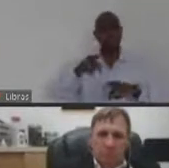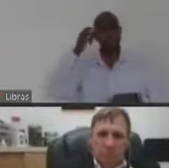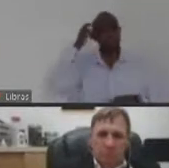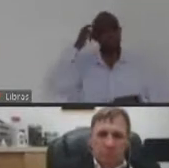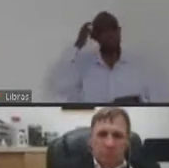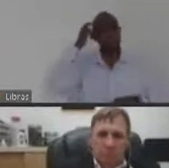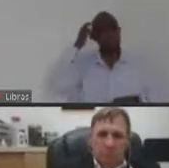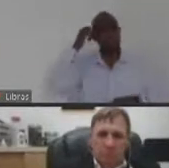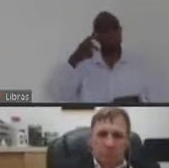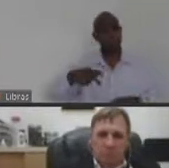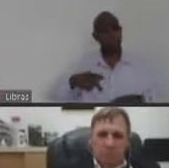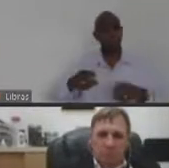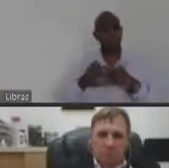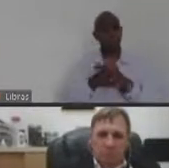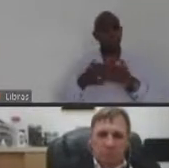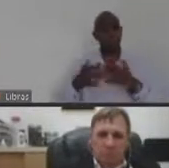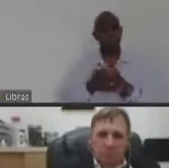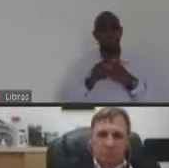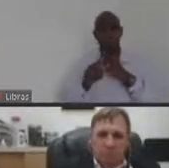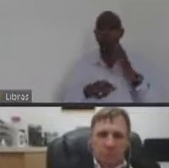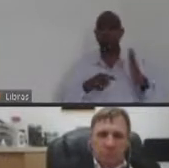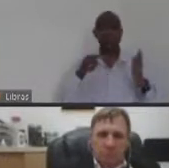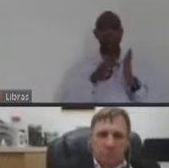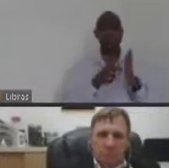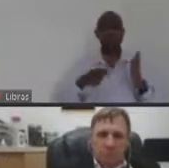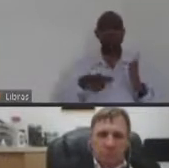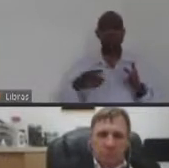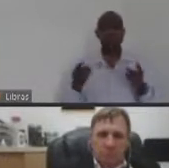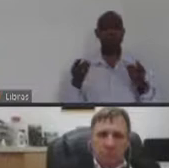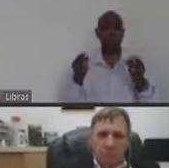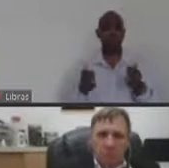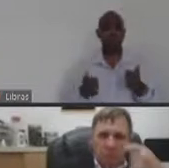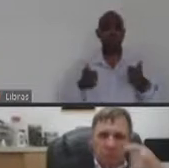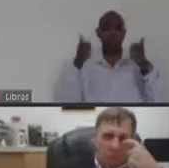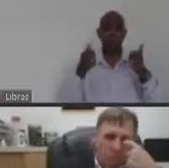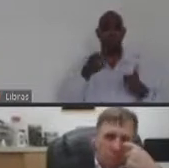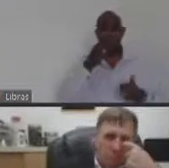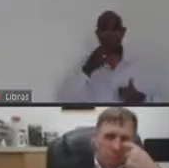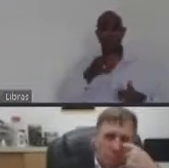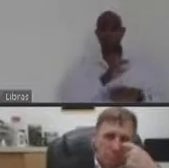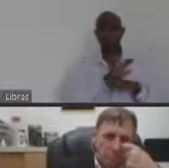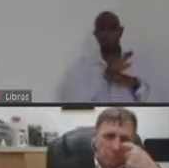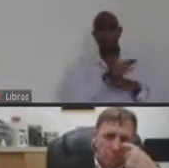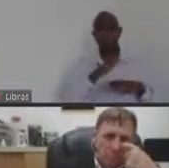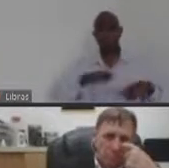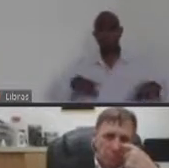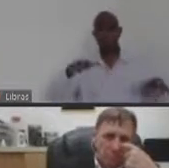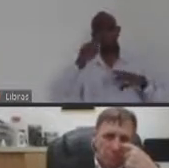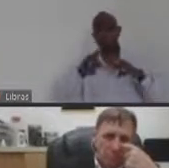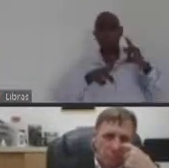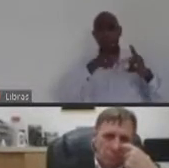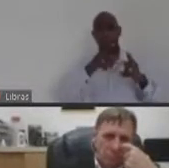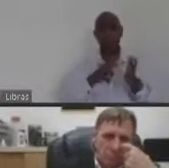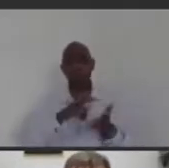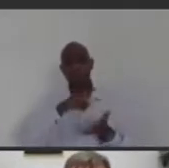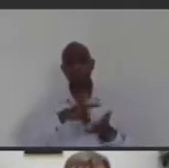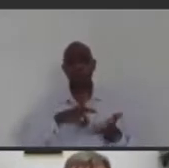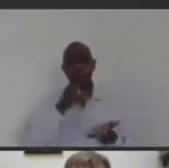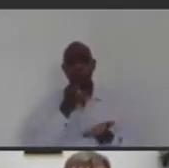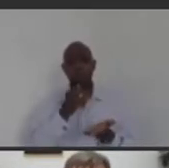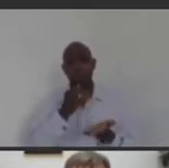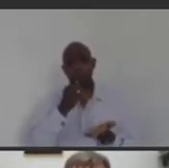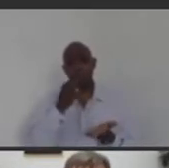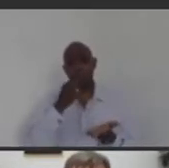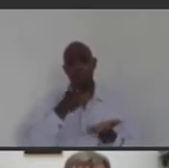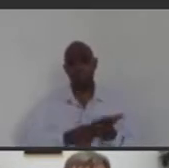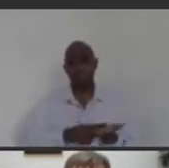cujo objetivo é proporcionar cada vez mais qualidade a fim de beneficiar os munícipes conforme previsto em contrato de concessão pública.